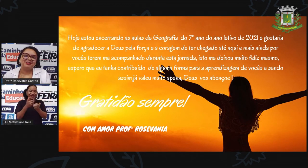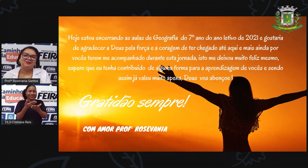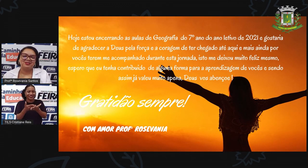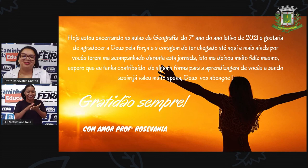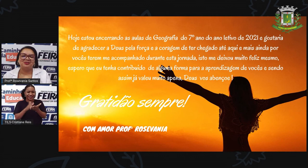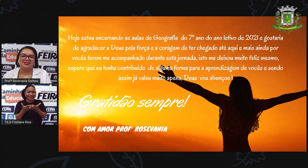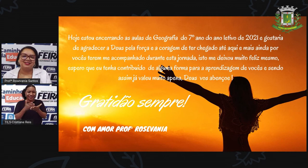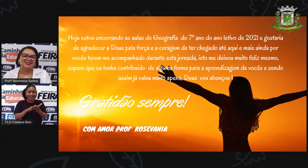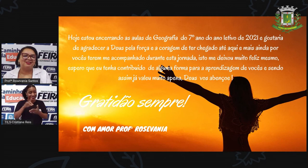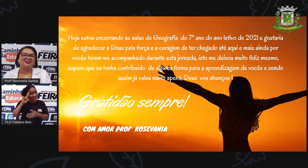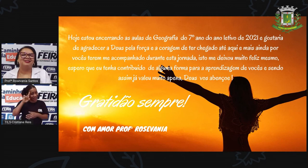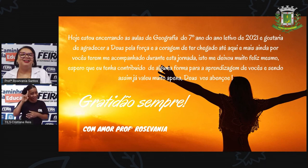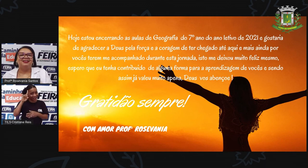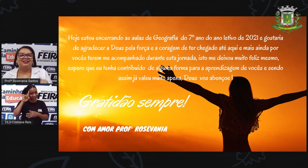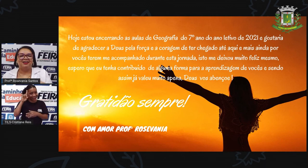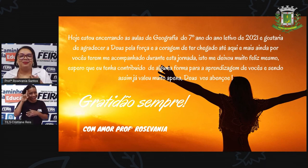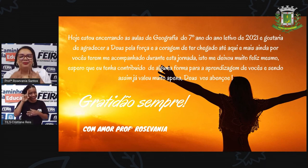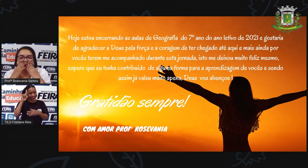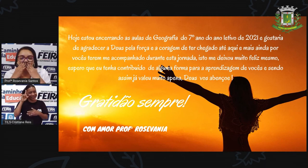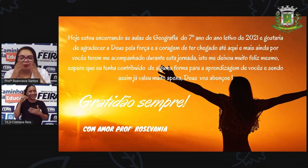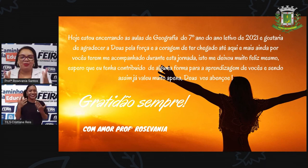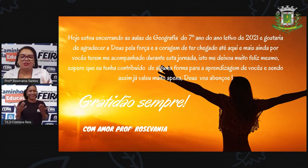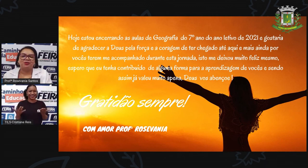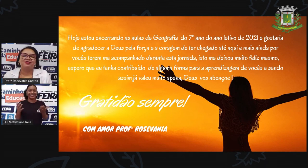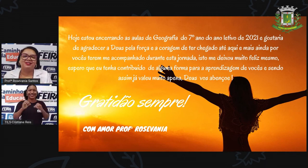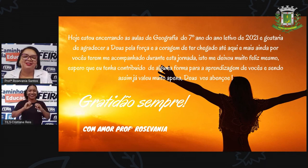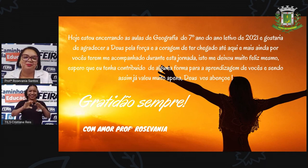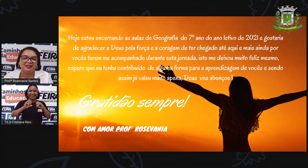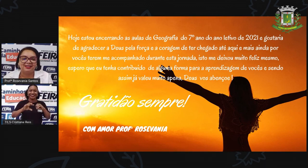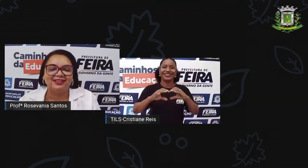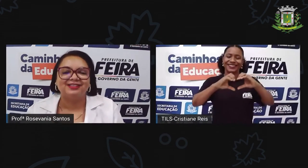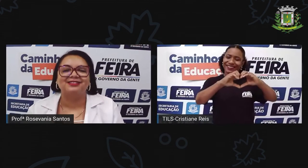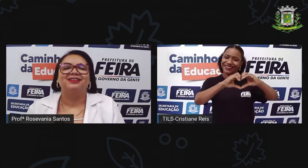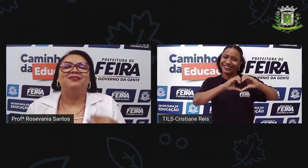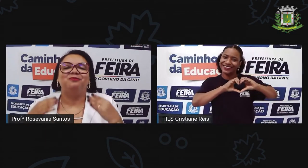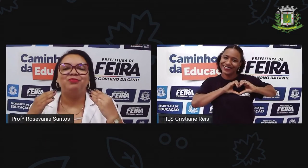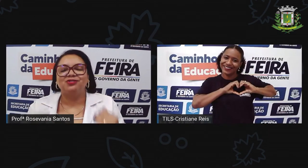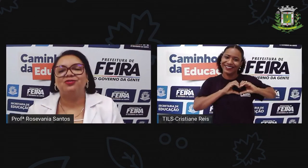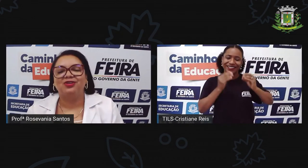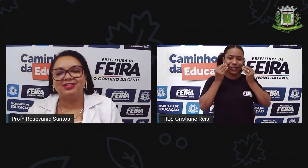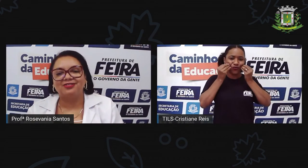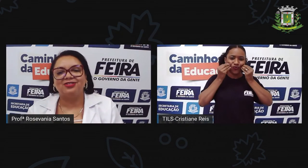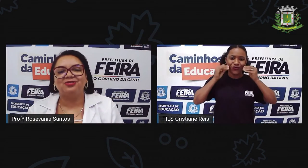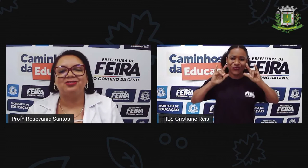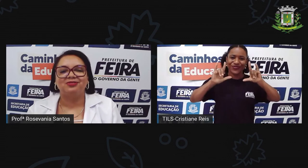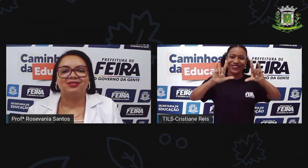que praticamente todas as aulas. Então, um beijo para você também, Cris.